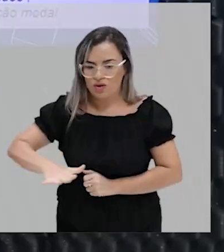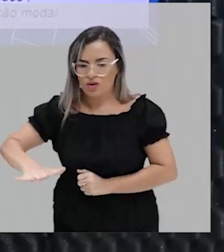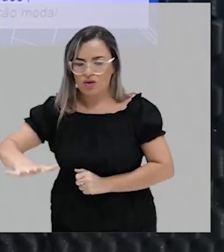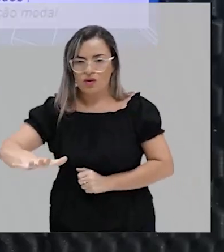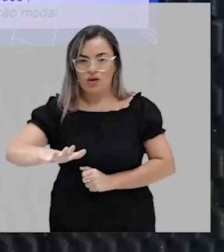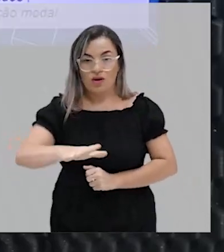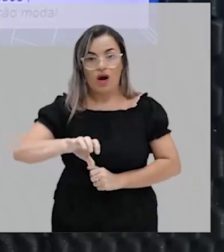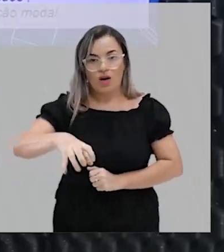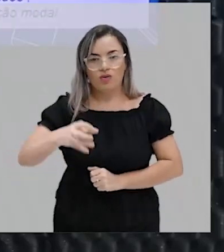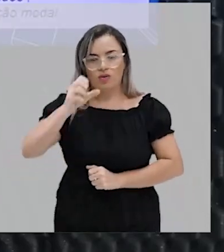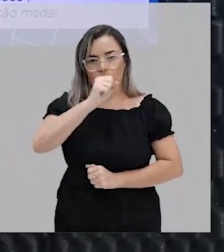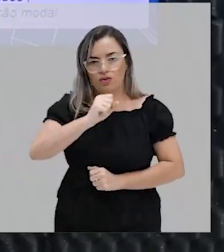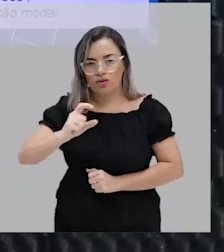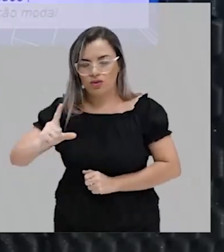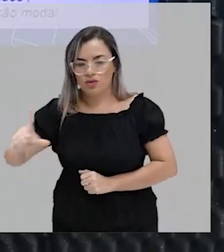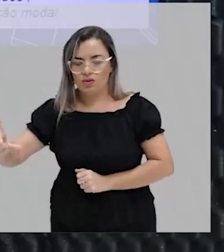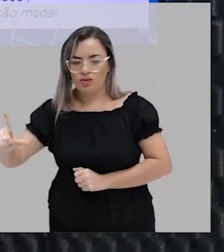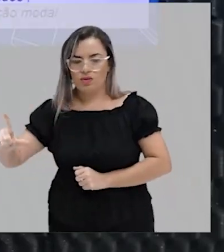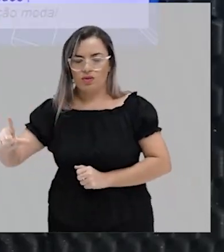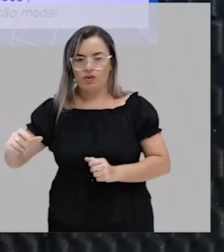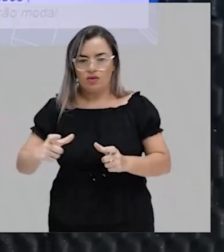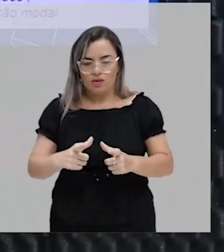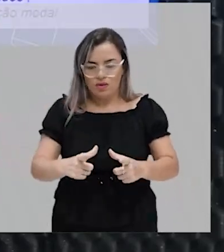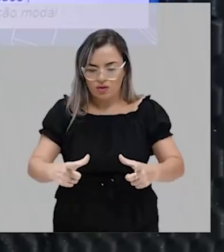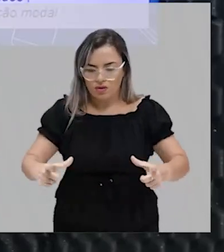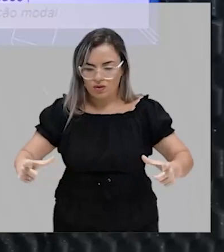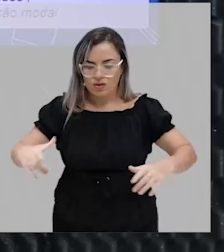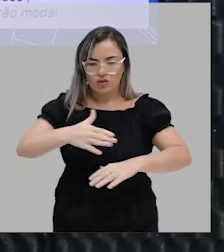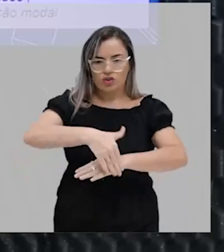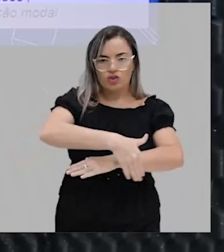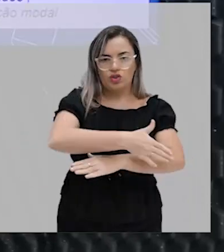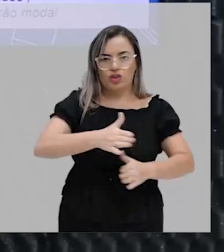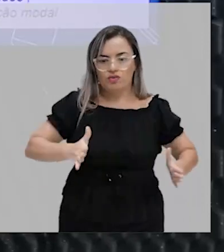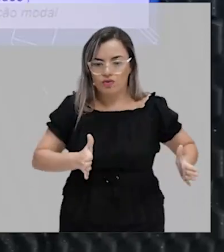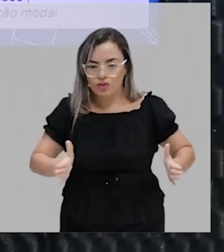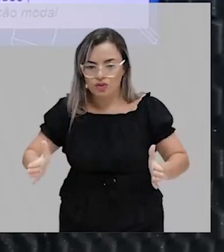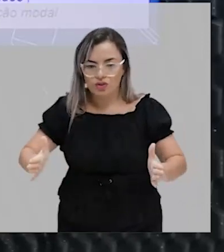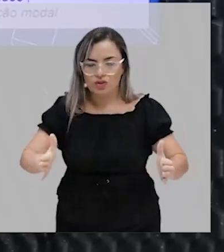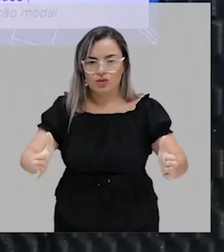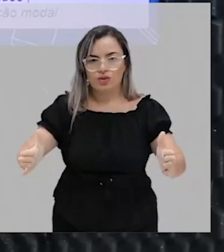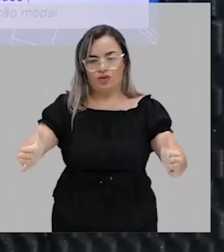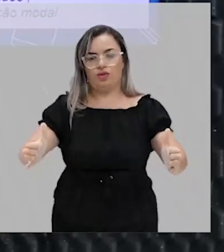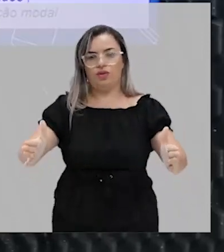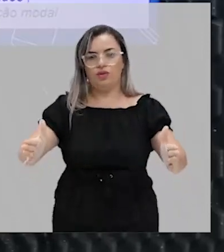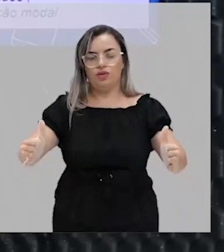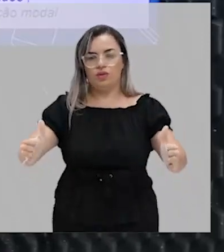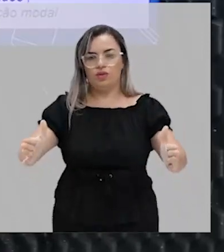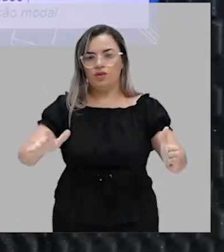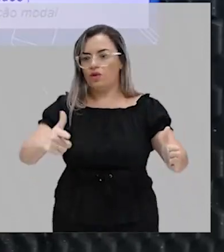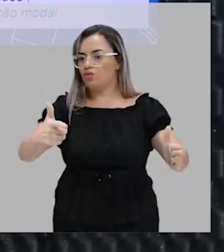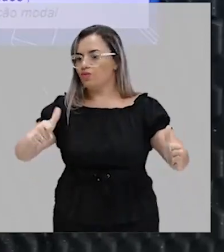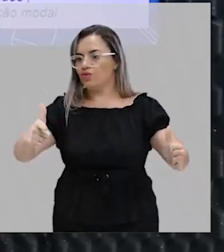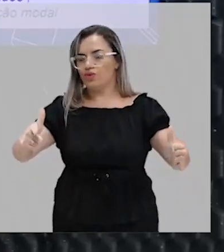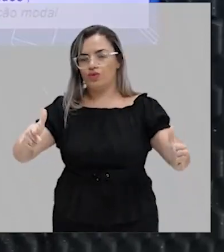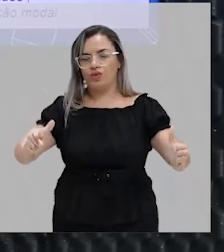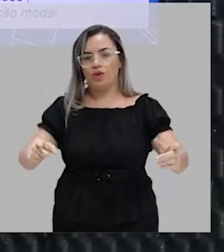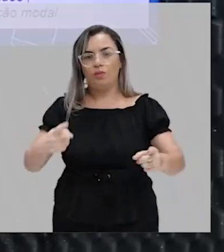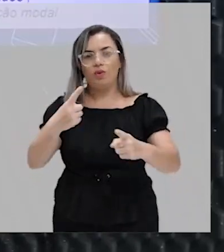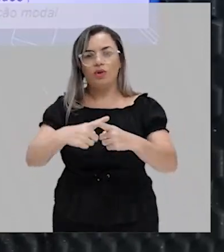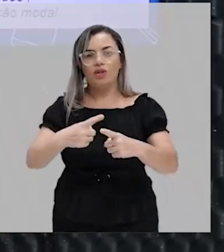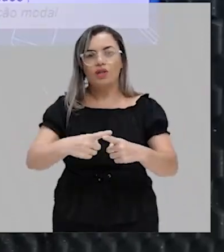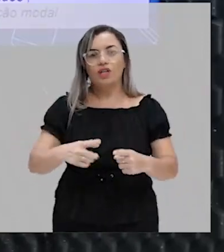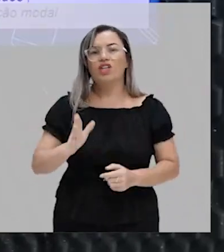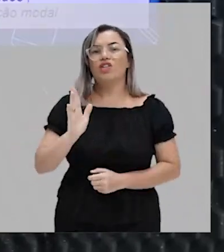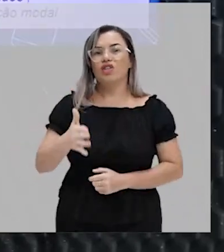público buscava novos espaços para criar vias de desafogo, não tinha para onde. Por quê? Porque já estava ocupado de casa, comércio, tá